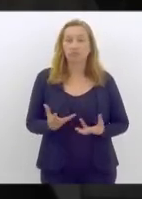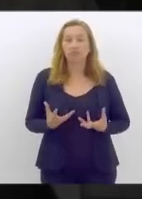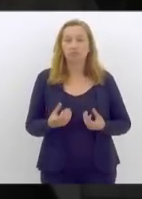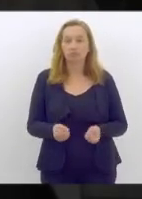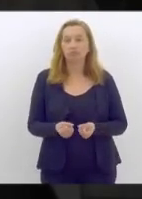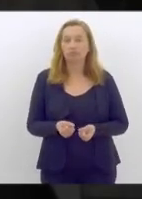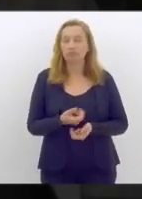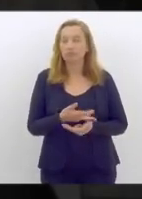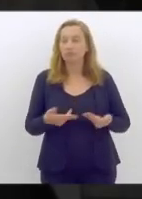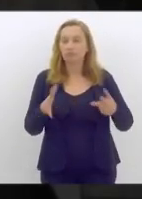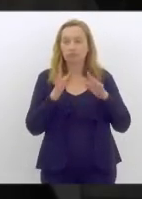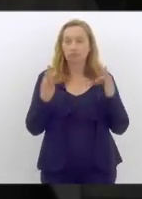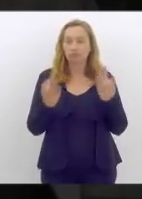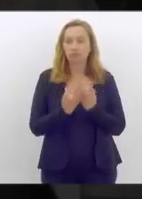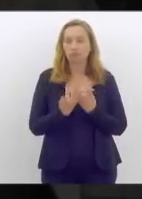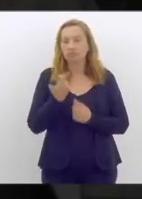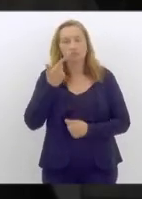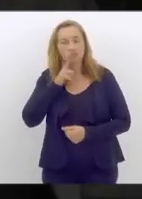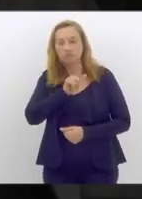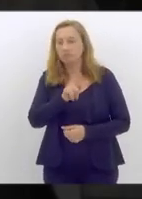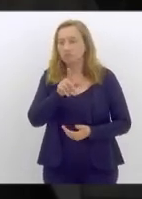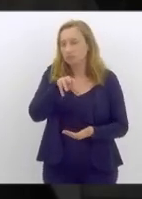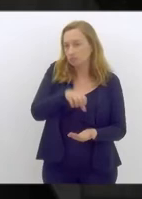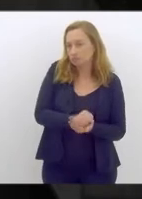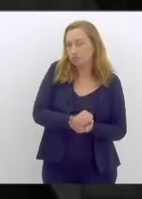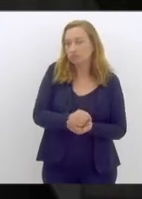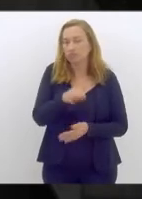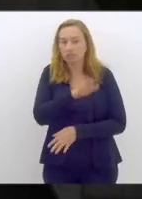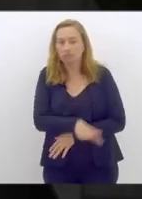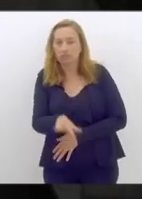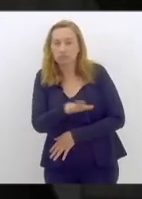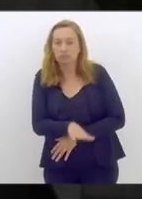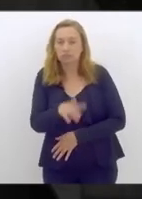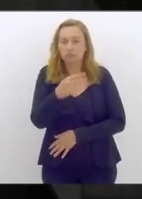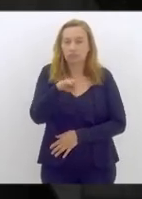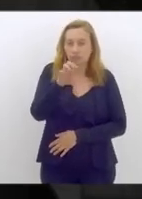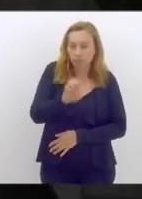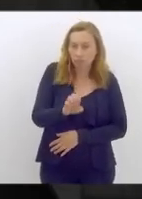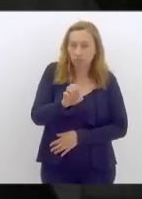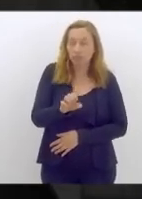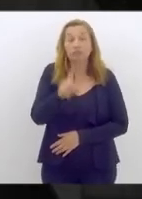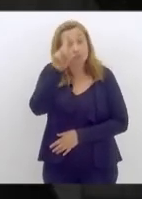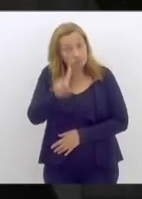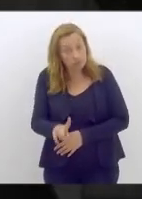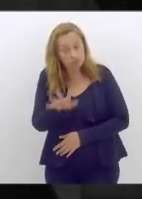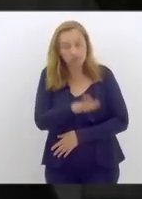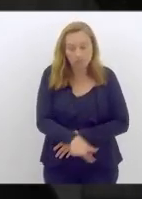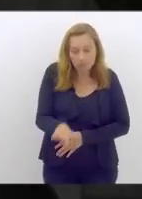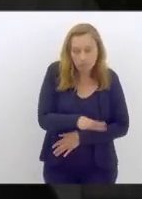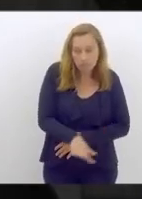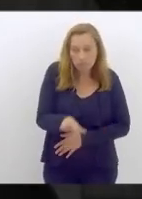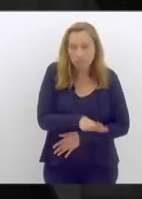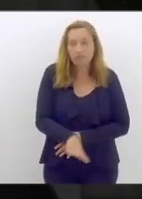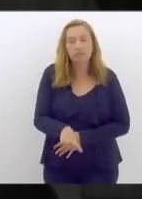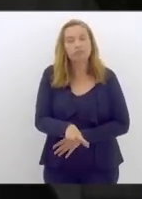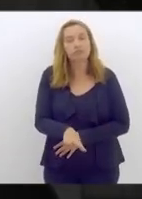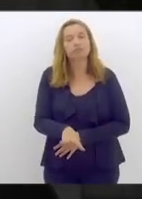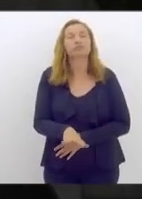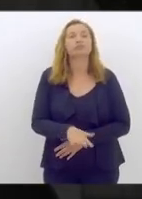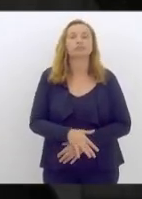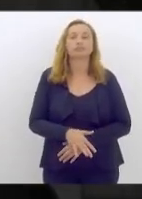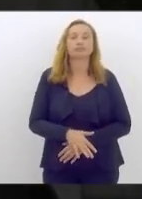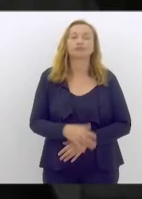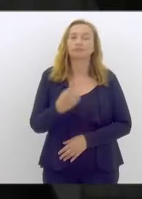tantas famílias que não conseguem matricular suas crianças em creches isso é direito das crianças é decisivo